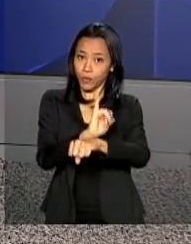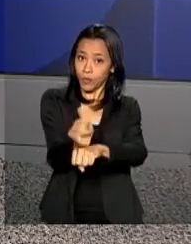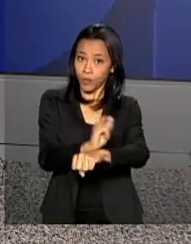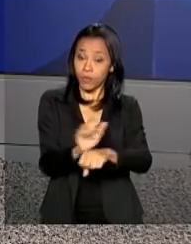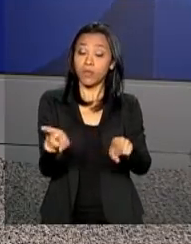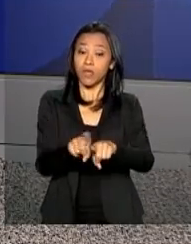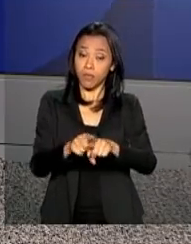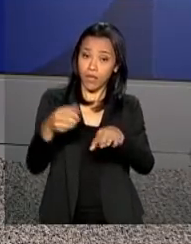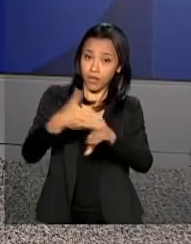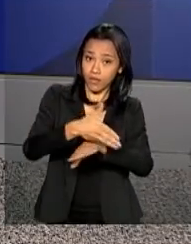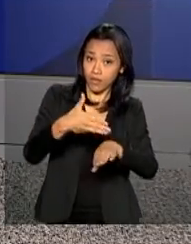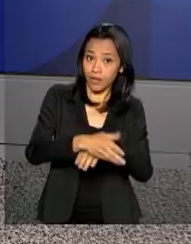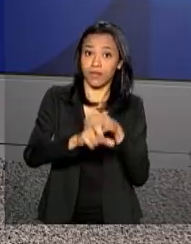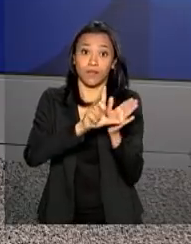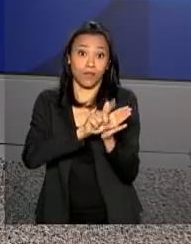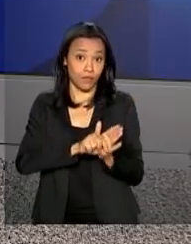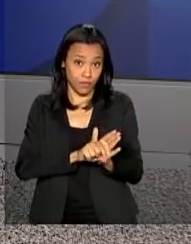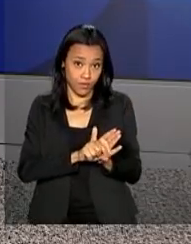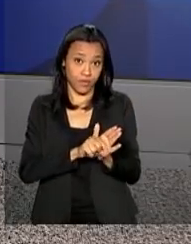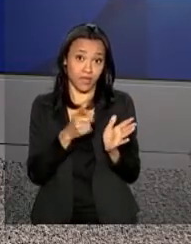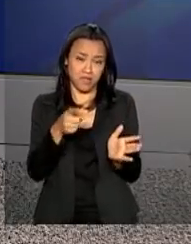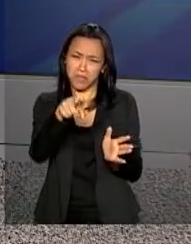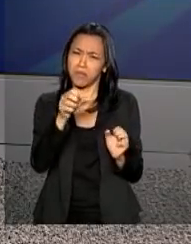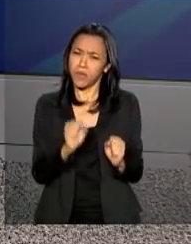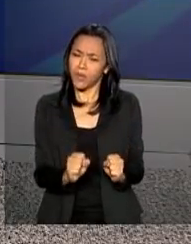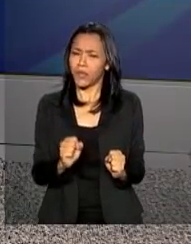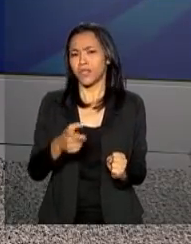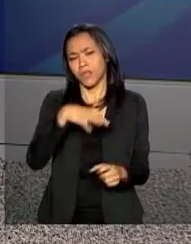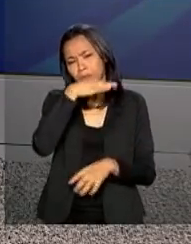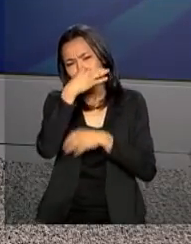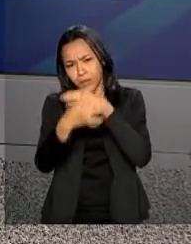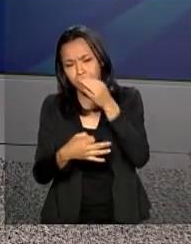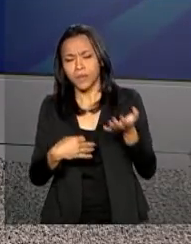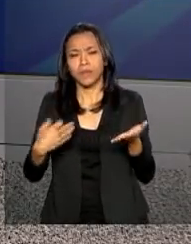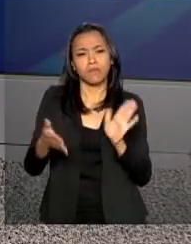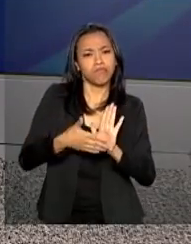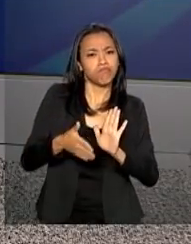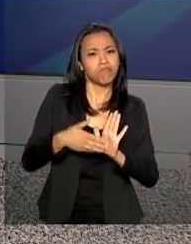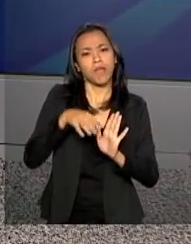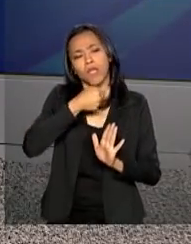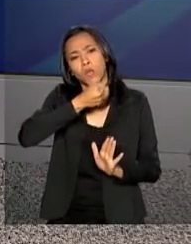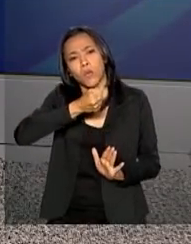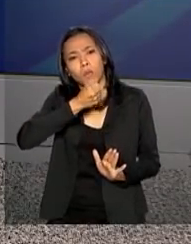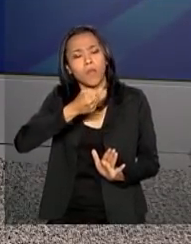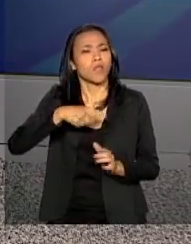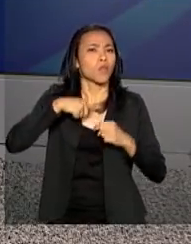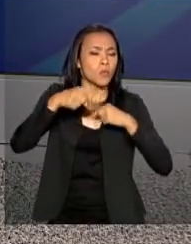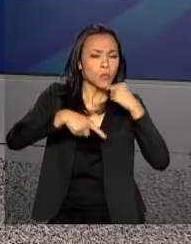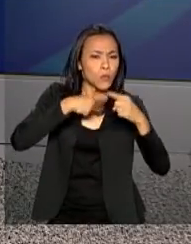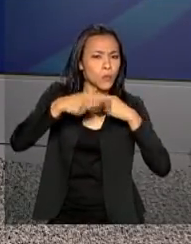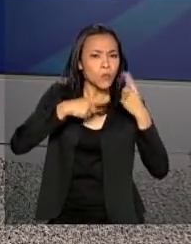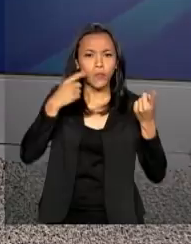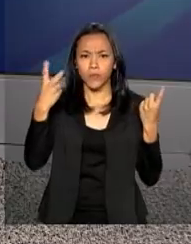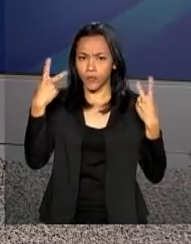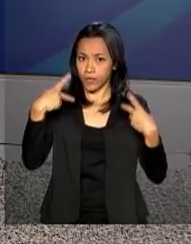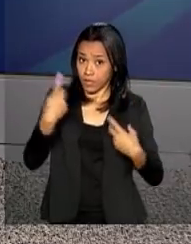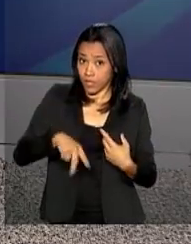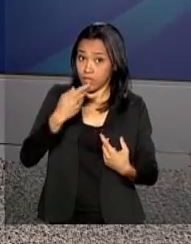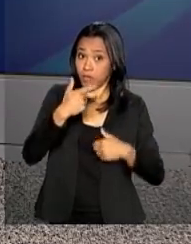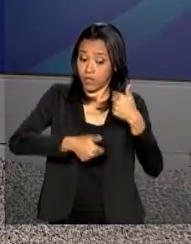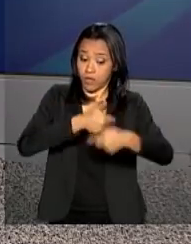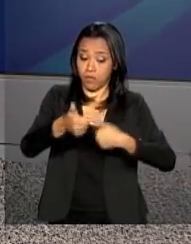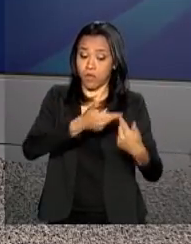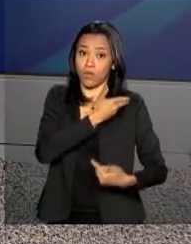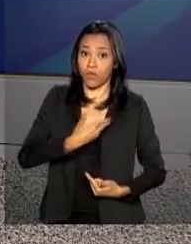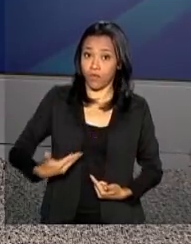Acesse também o nosso perfil no Twitter. Você pode mandar suas sugestões de reportagens e dúvidas sobre programas e ações do governo federal